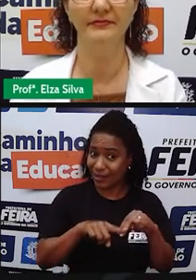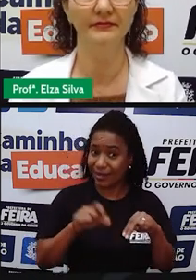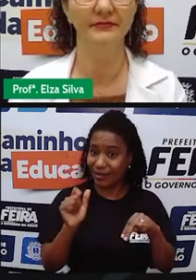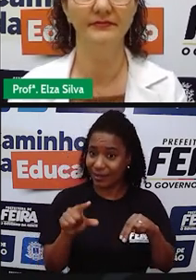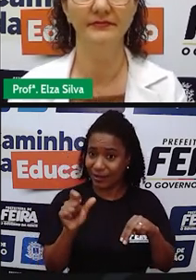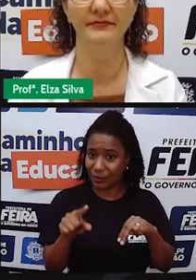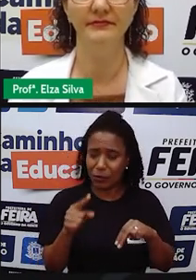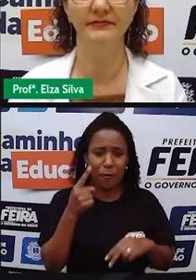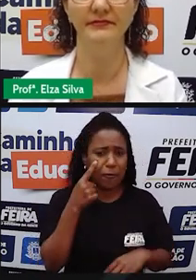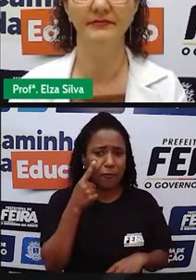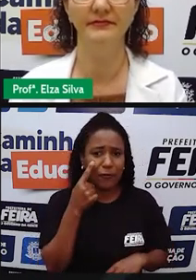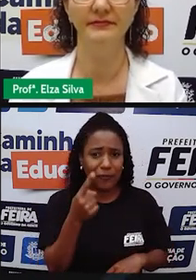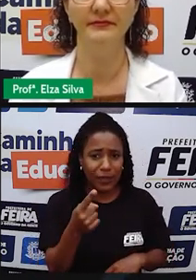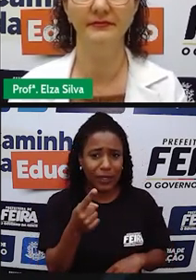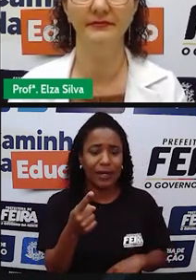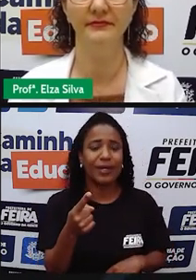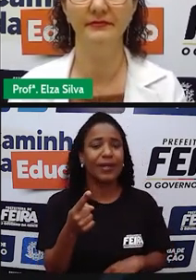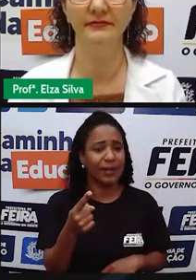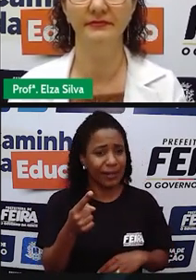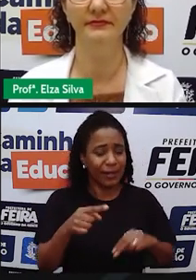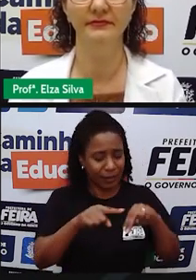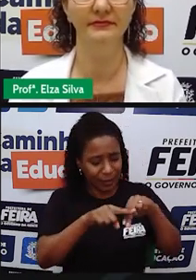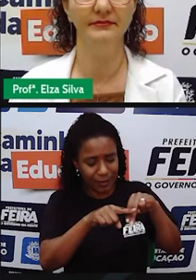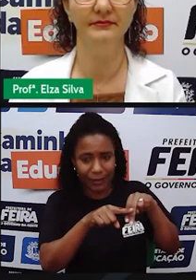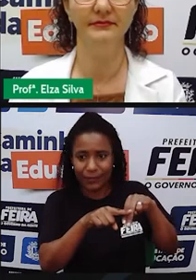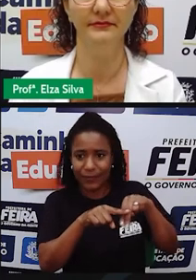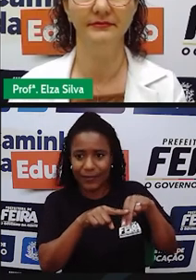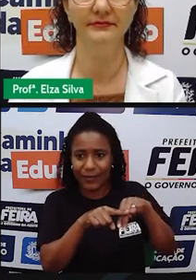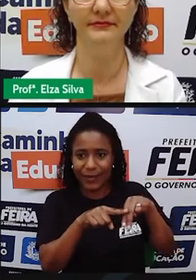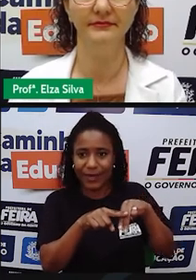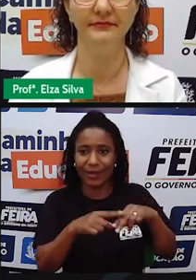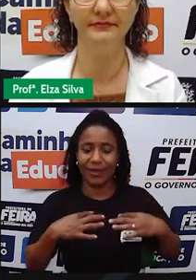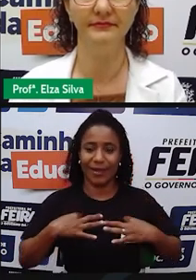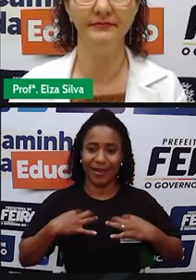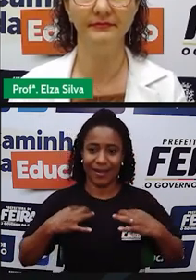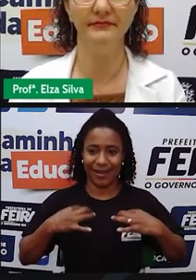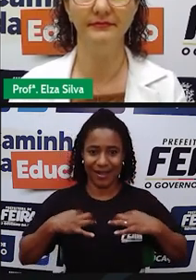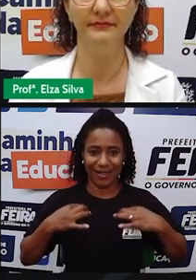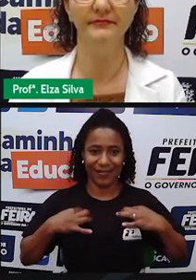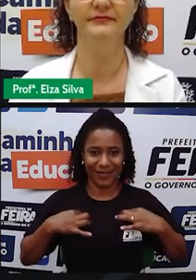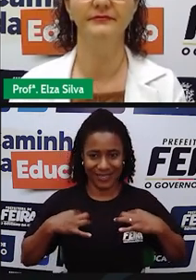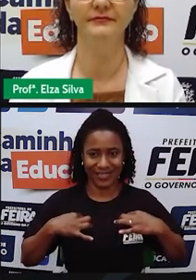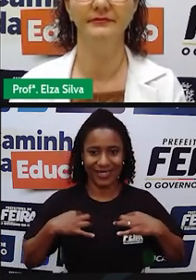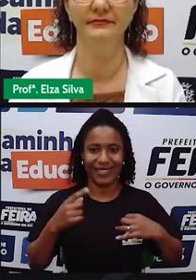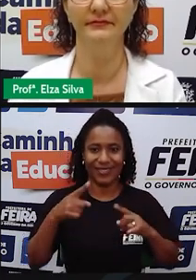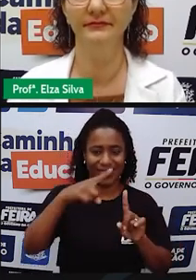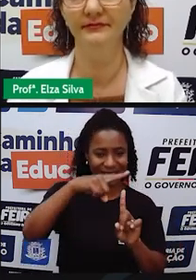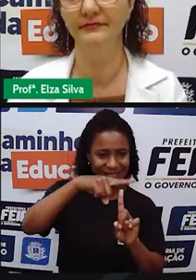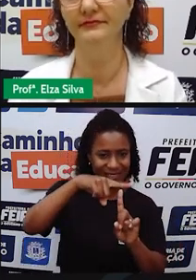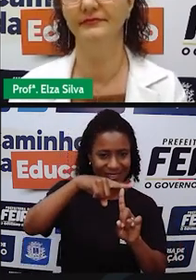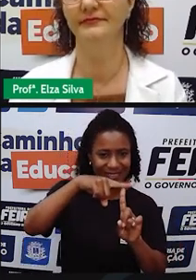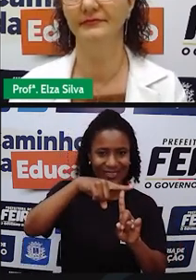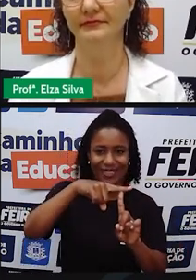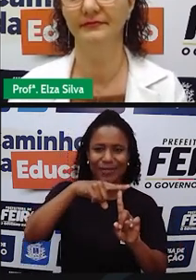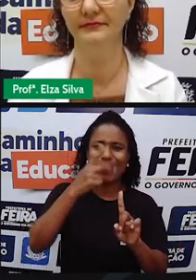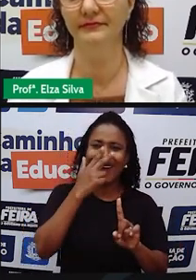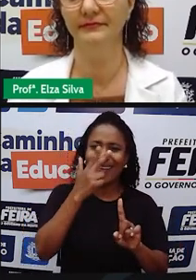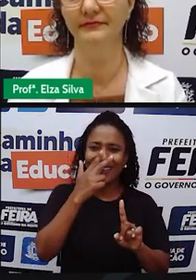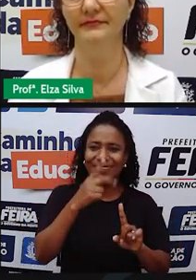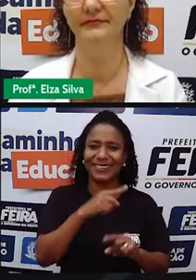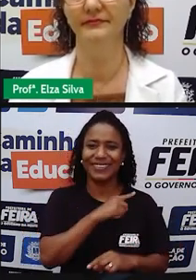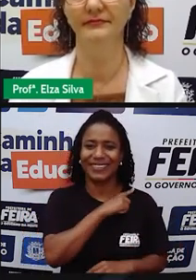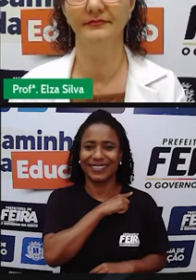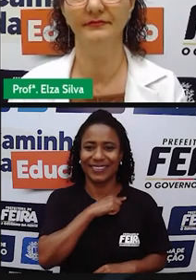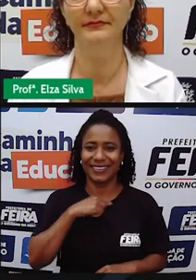t-shirt. T-shirt é aquela camisa, aquela forma parecendo um T. Por isso que é t-shirt. E as